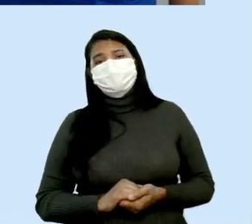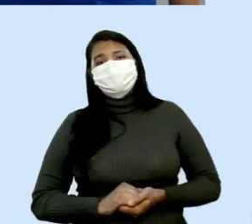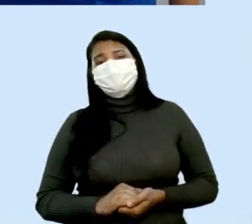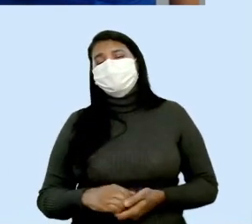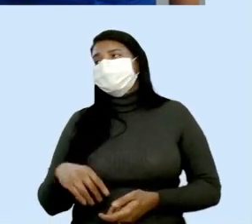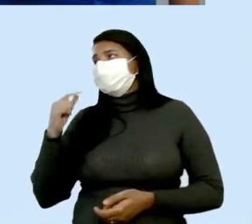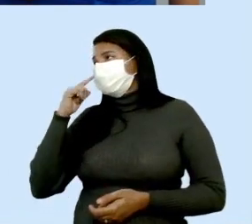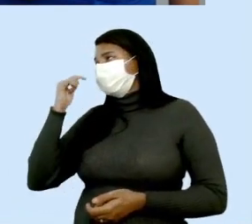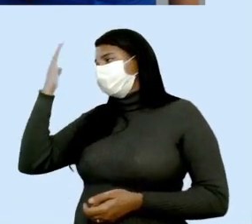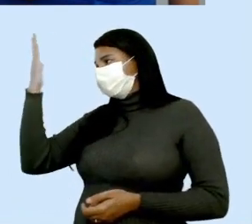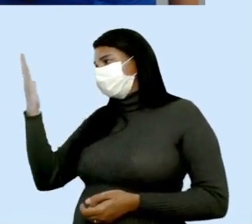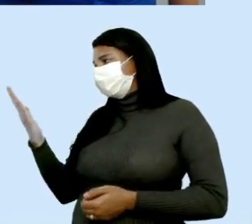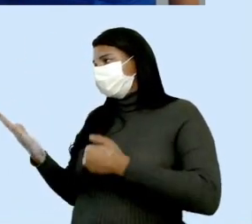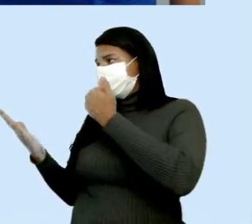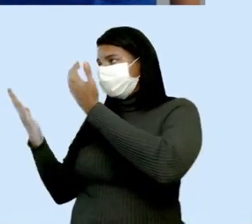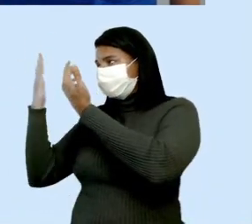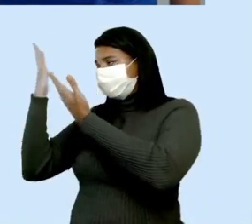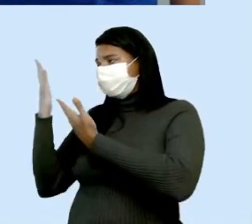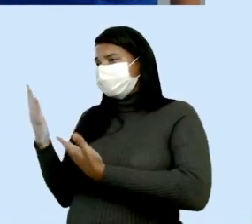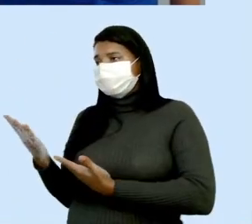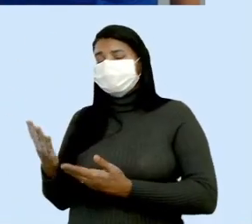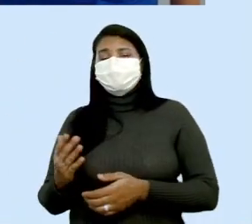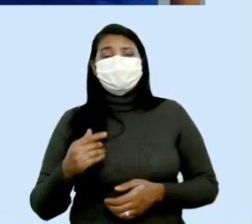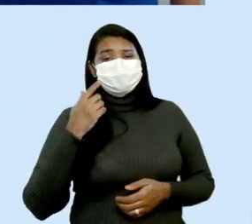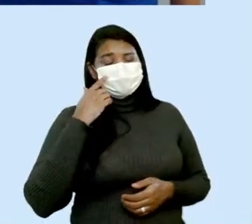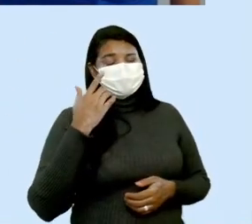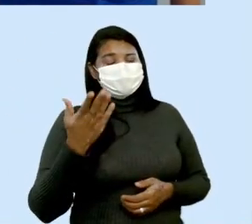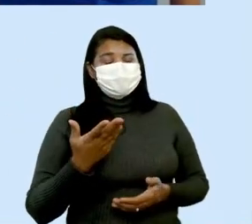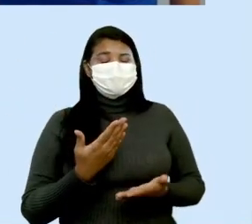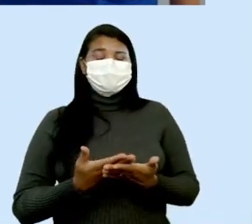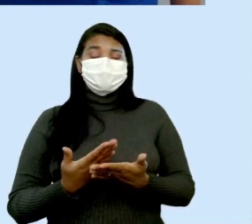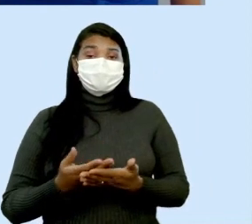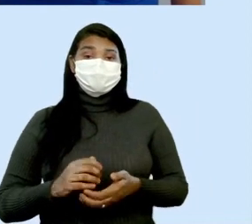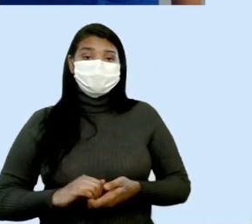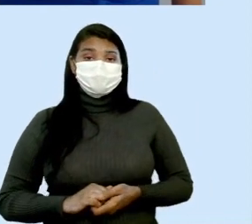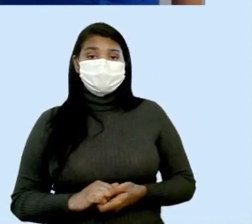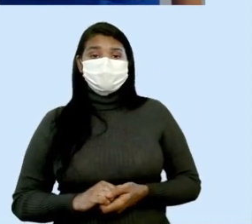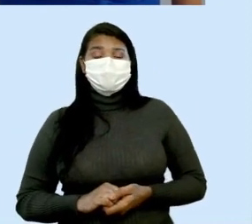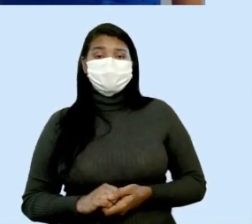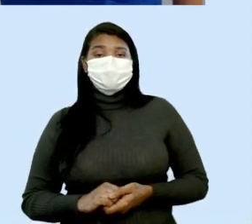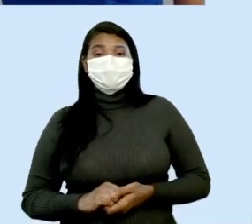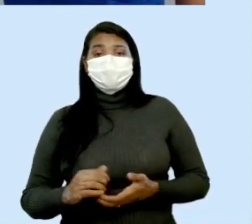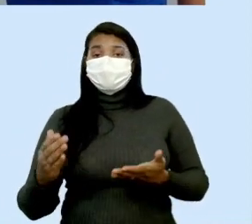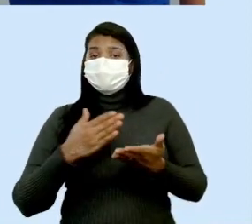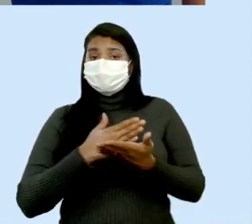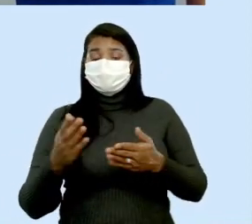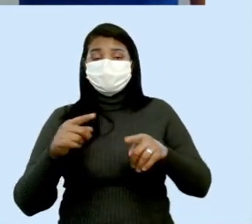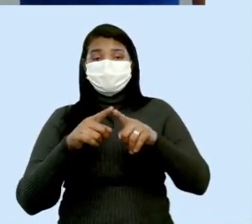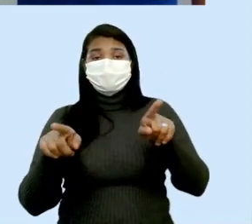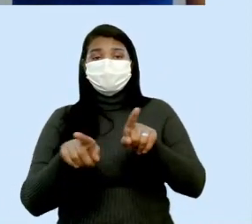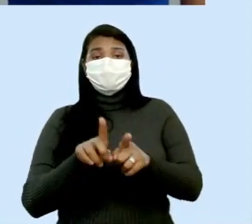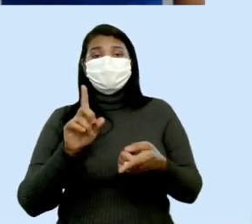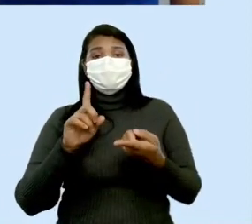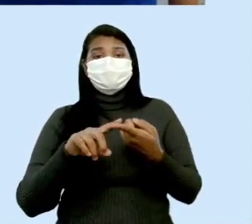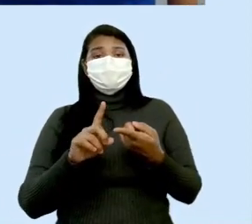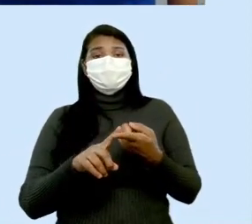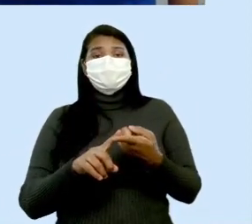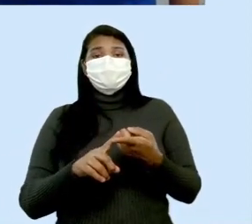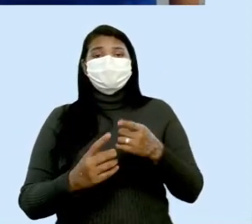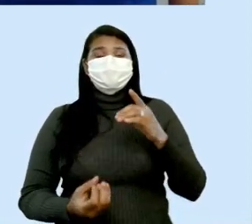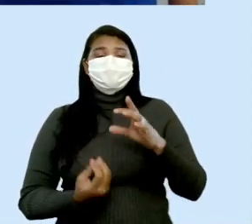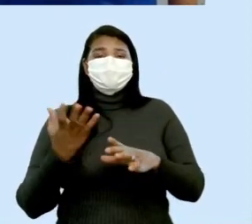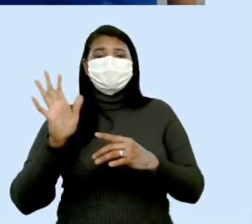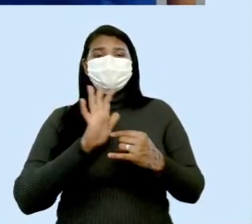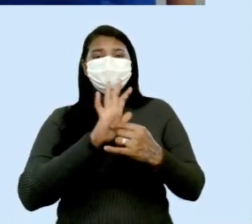ó, was, que a gente vai ver mais à frente. Ali ele está como verbo principal, mas ele também pode aparecer